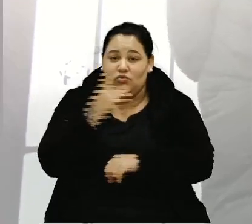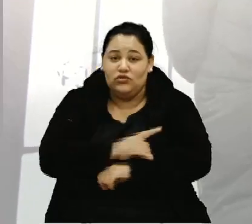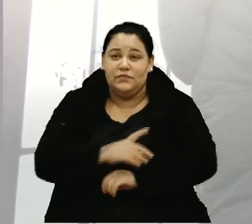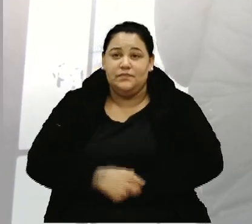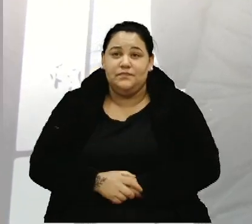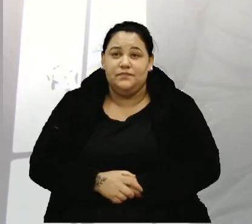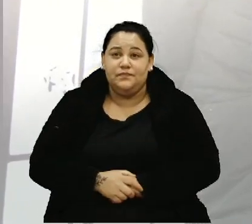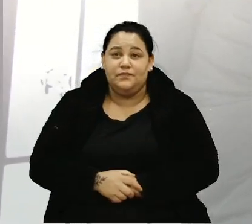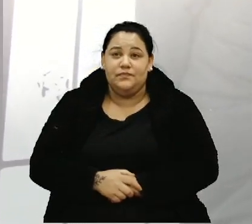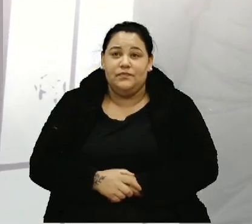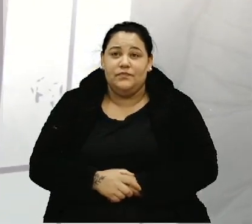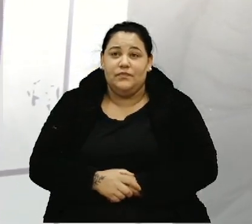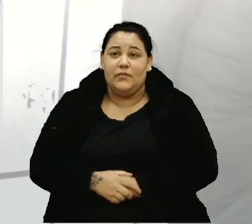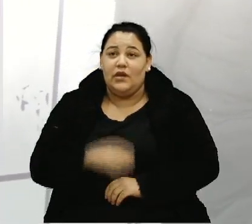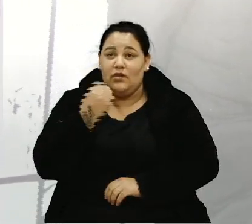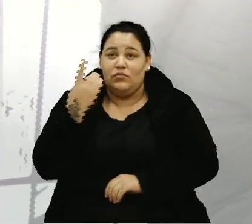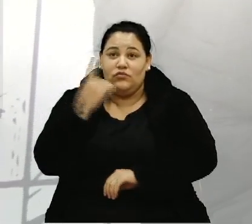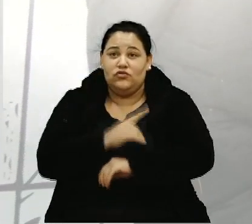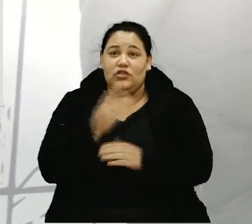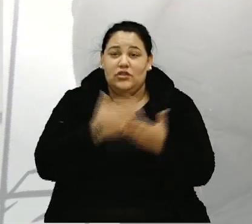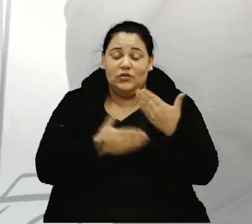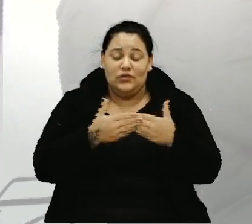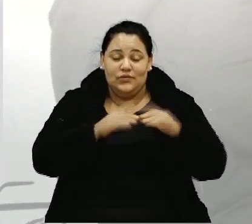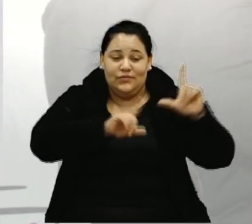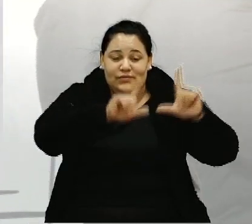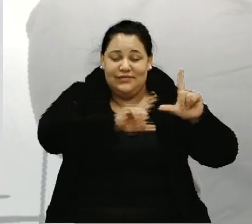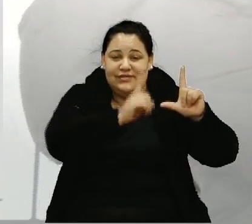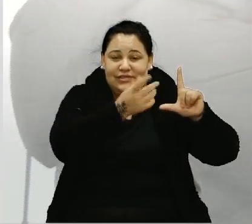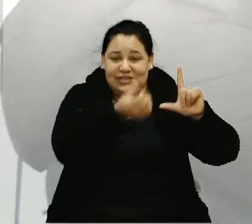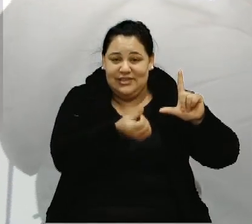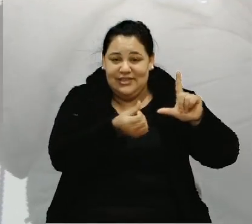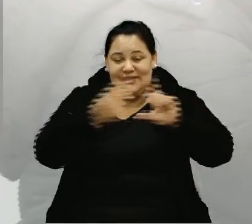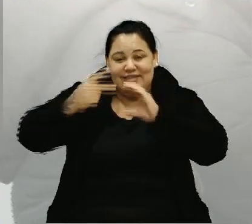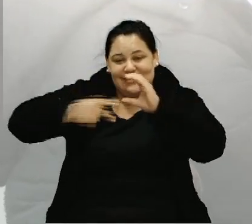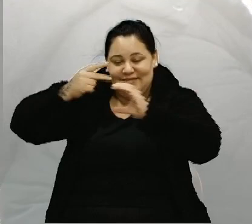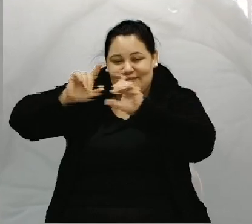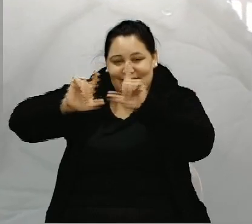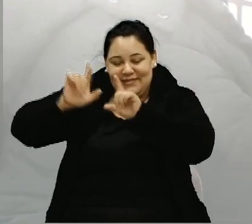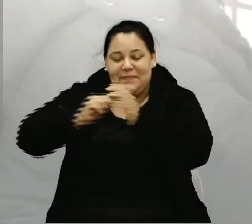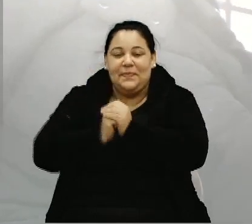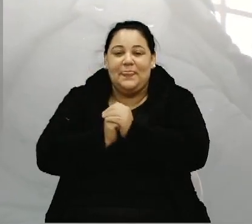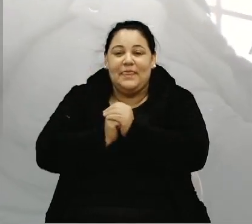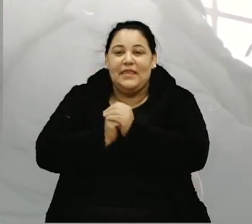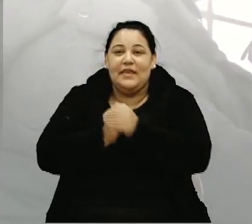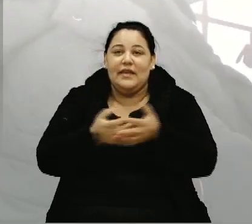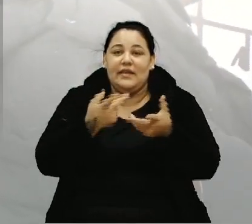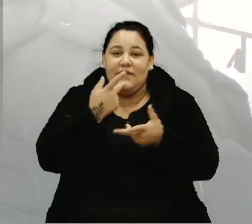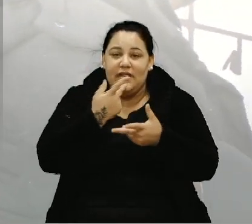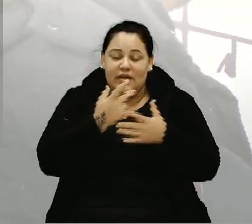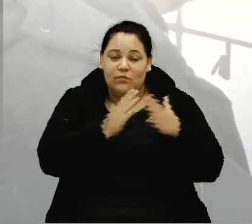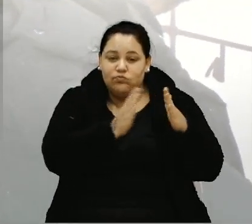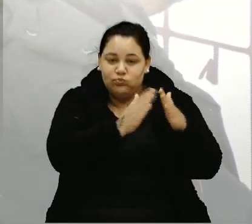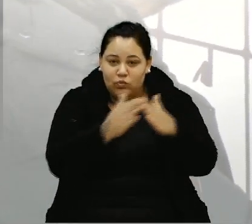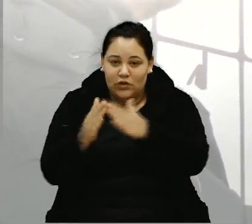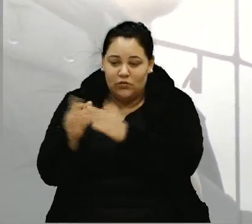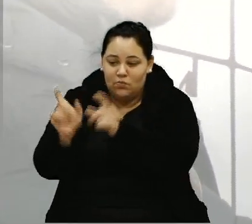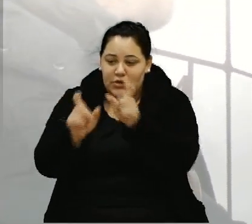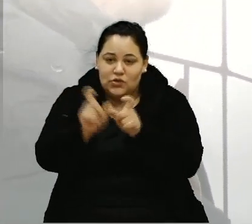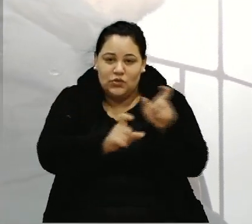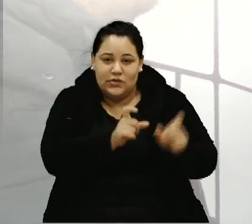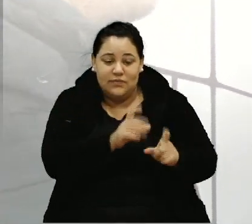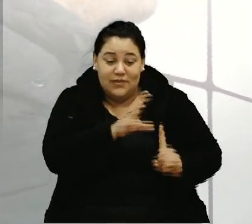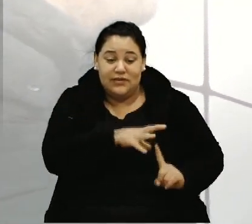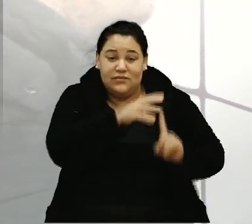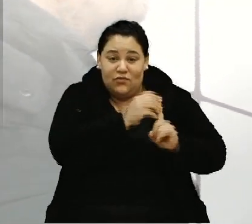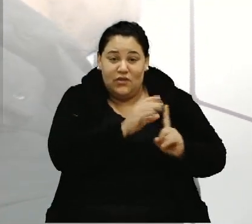Bom dia aos telespectadores do canal 16, do TV Câmara, né? Dizendo que moradores lá principalmente ali do Fátima Baixa,